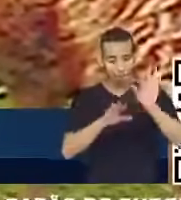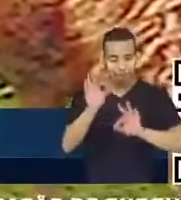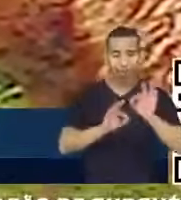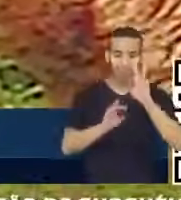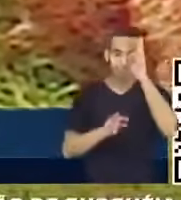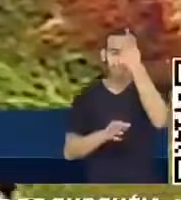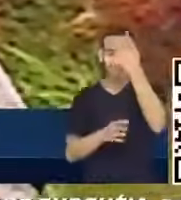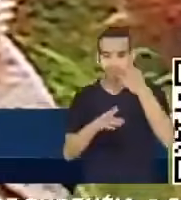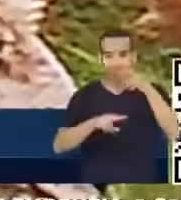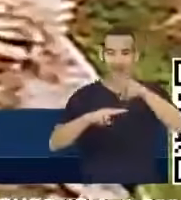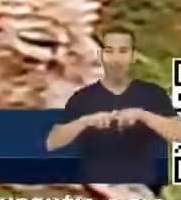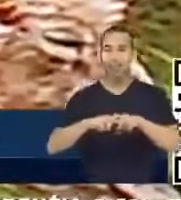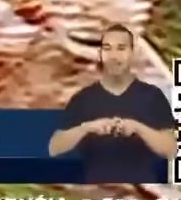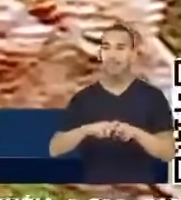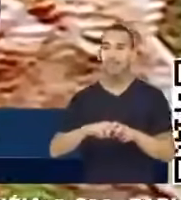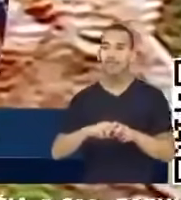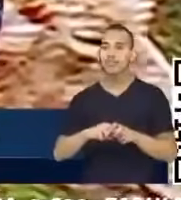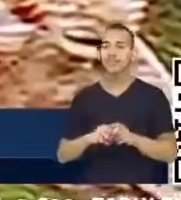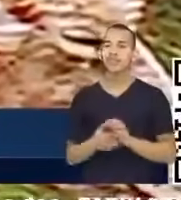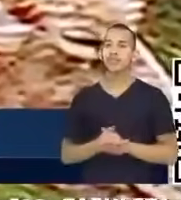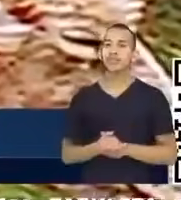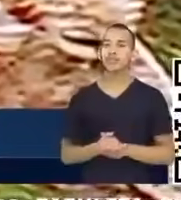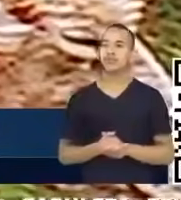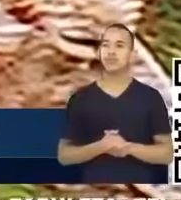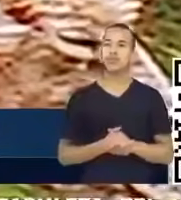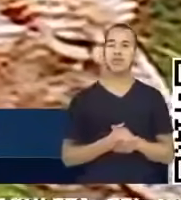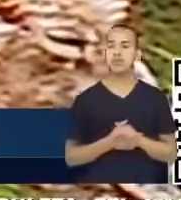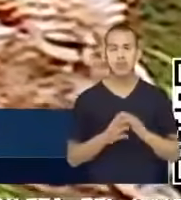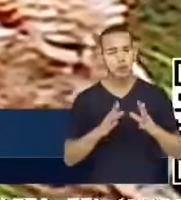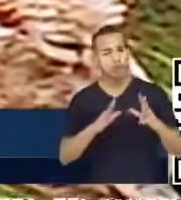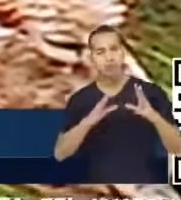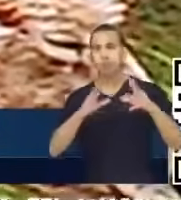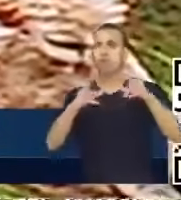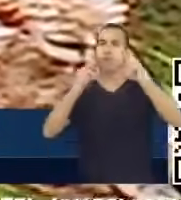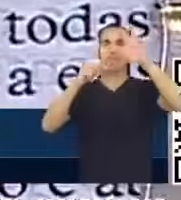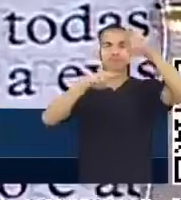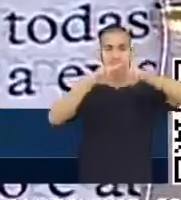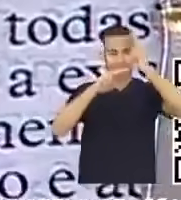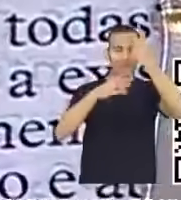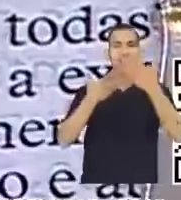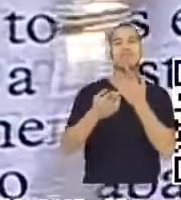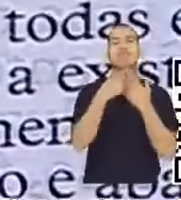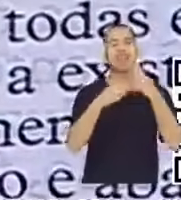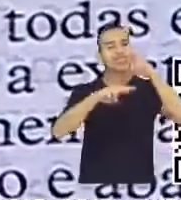sentar e ele ocupa. O céu